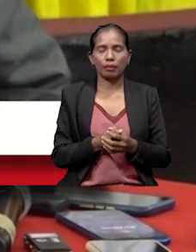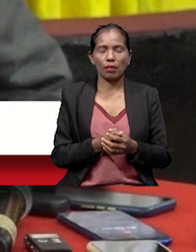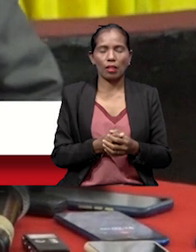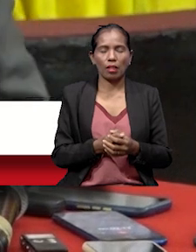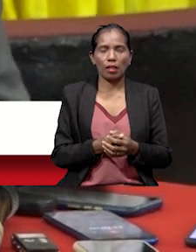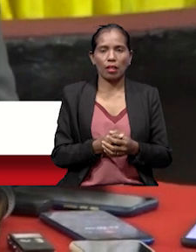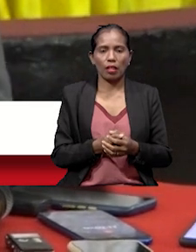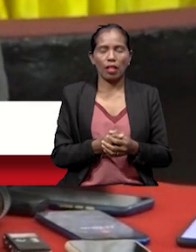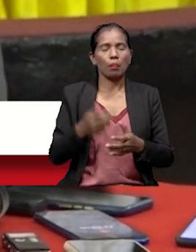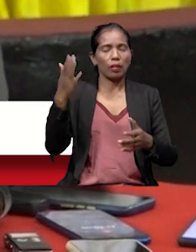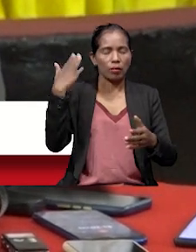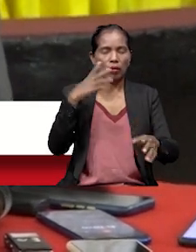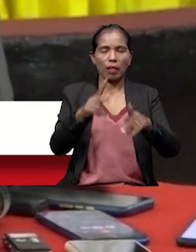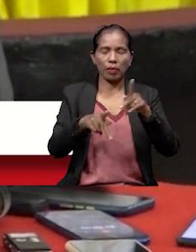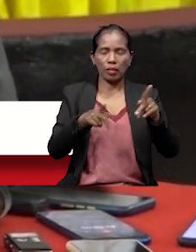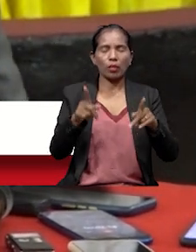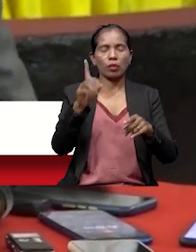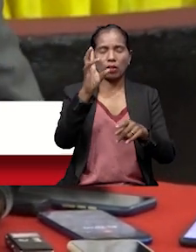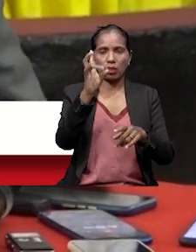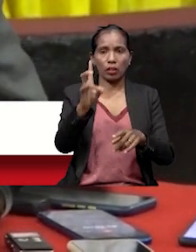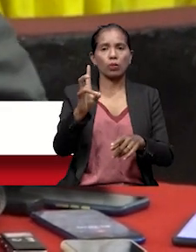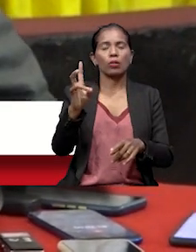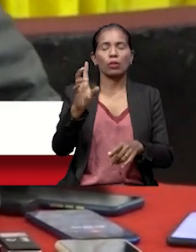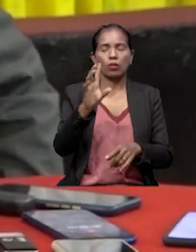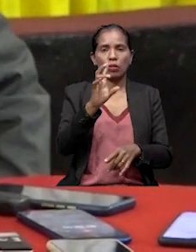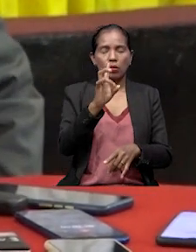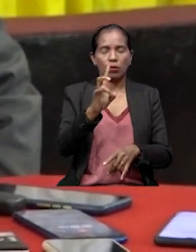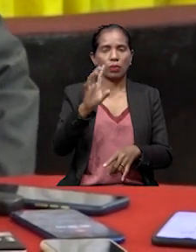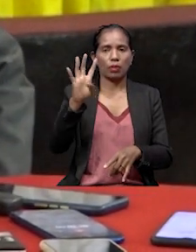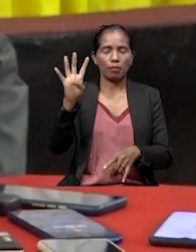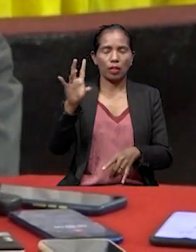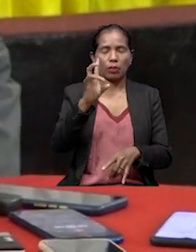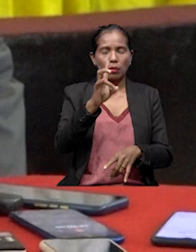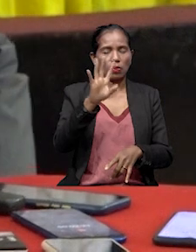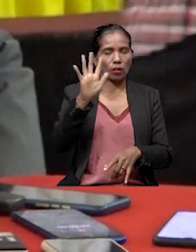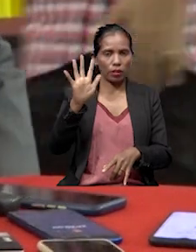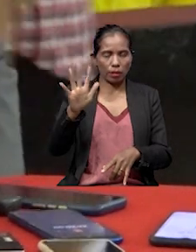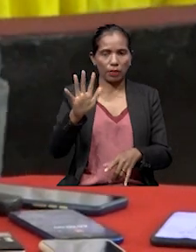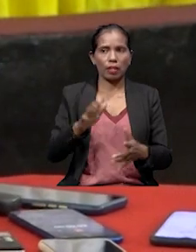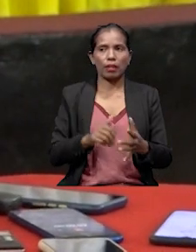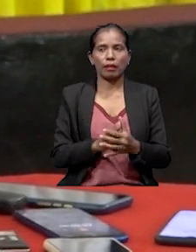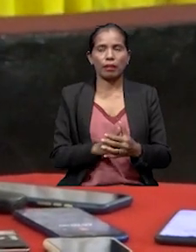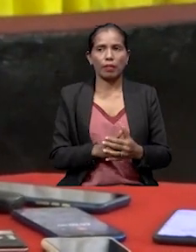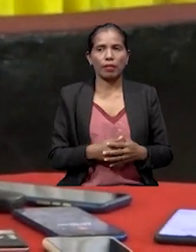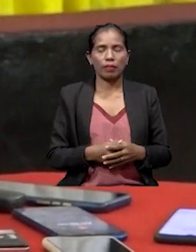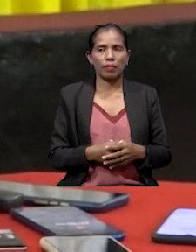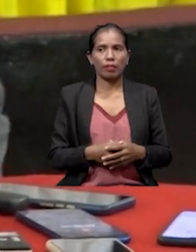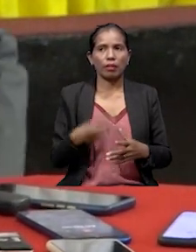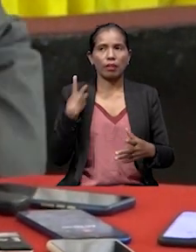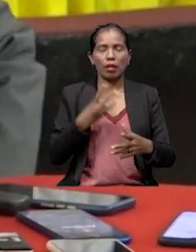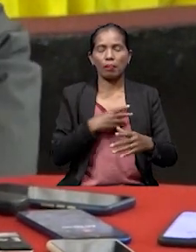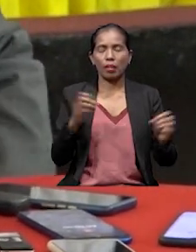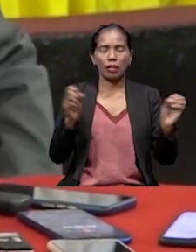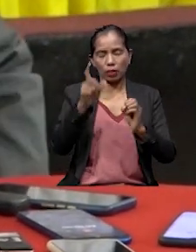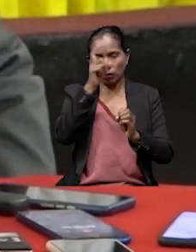geração 74-75, nossa geração tua, né? A autêntica da geração 74-75, a melhor sua.